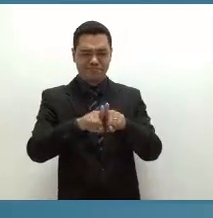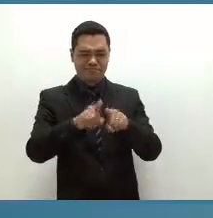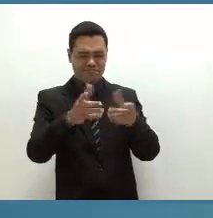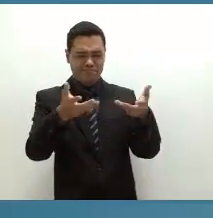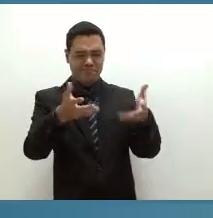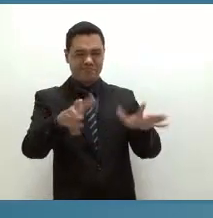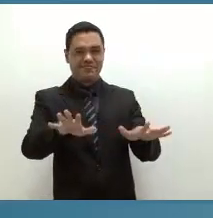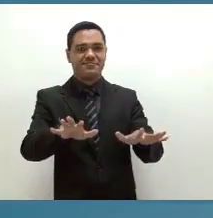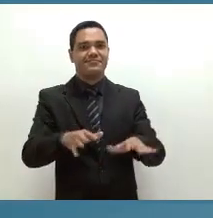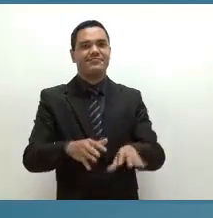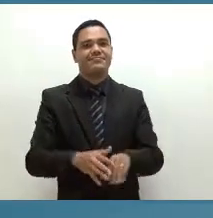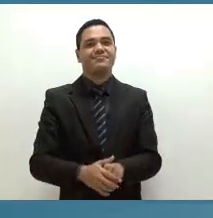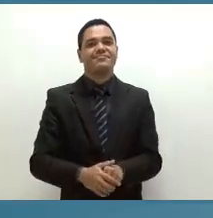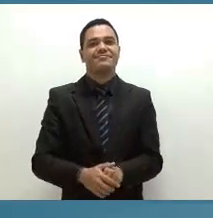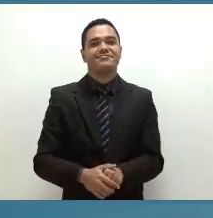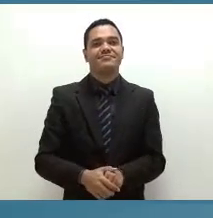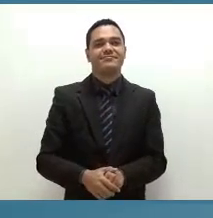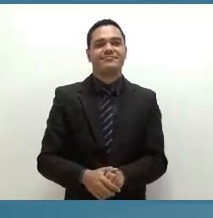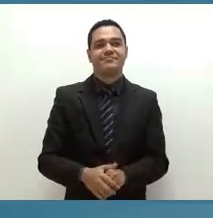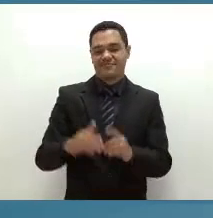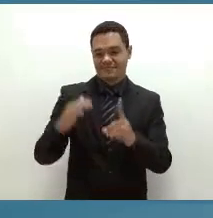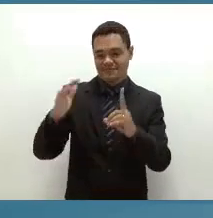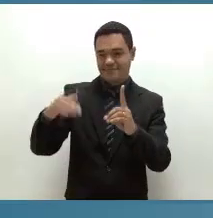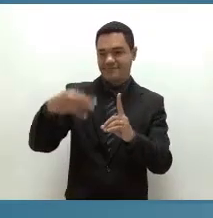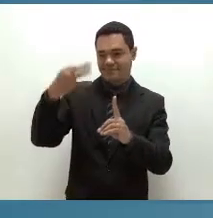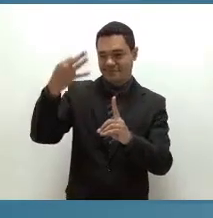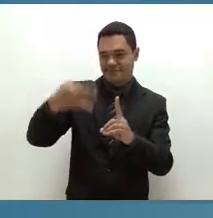Desembargadora Maria de Nazaré Saavedra Guimarães.